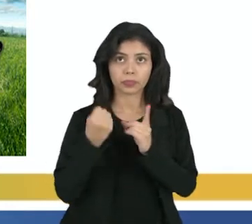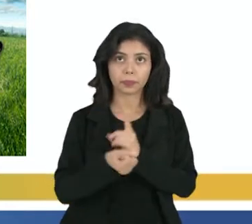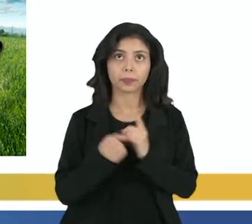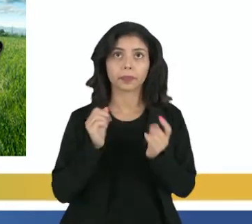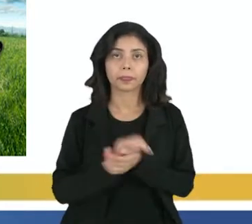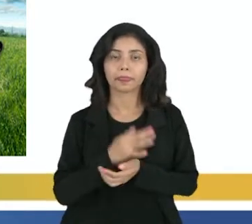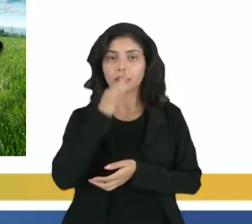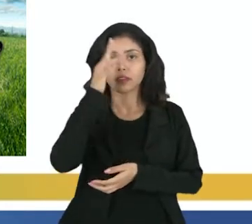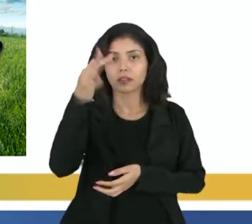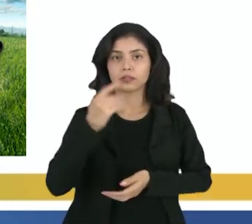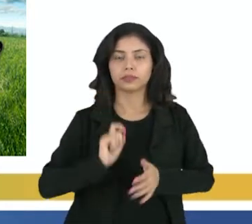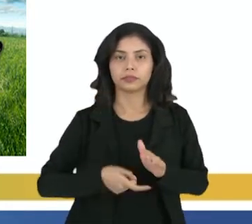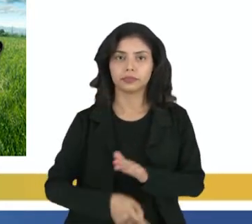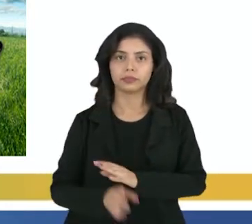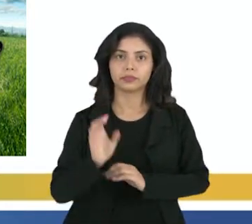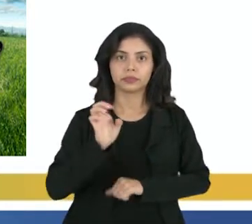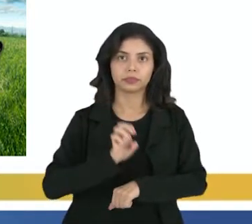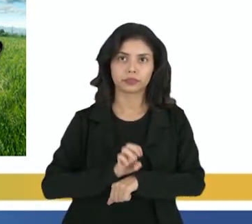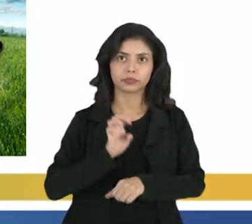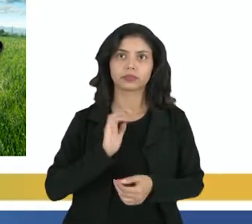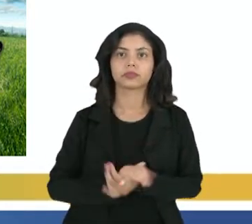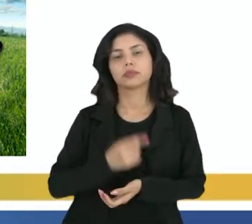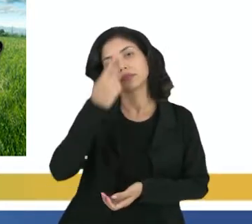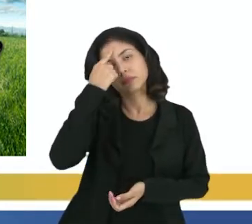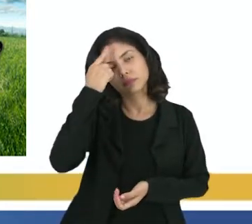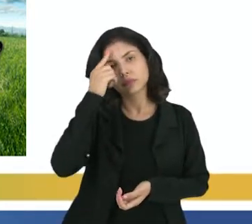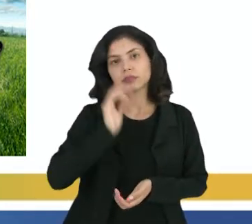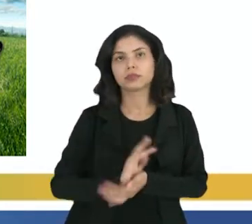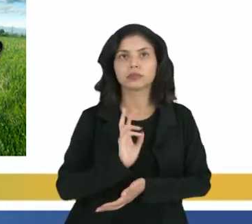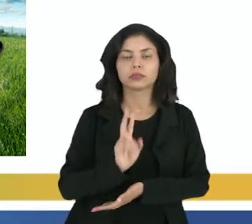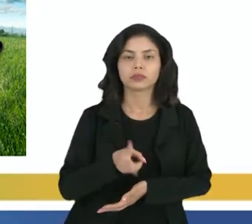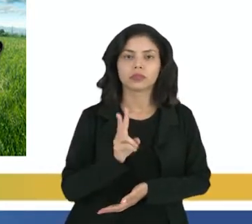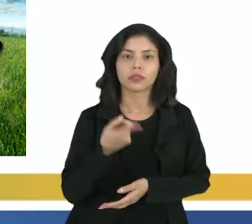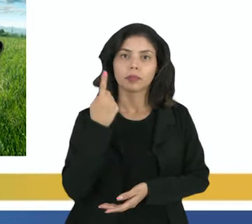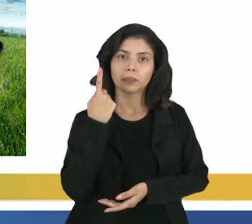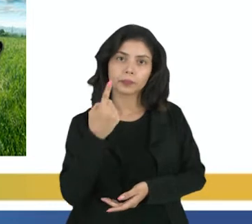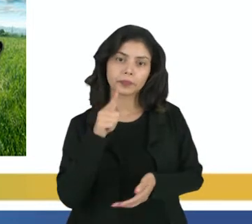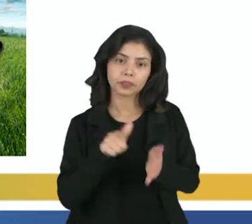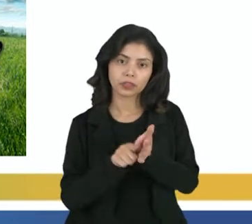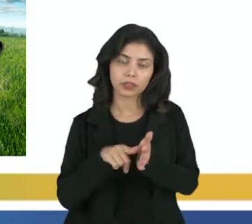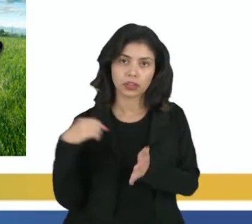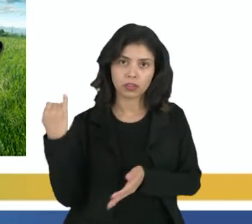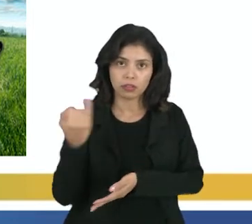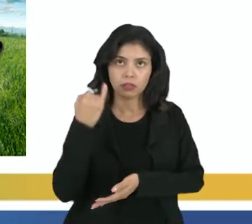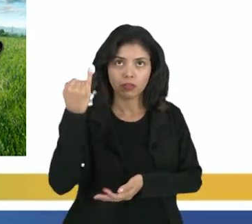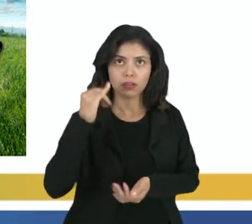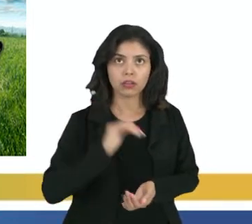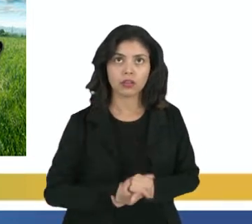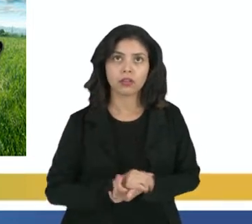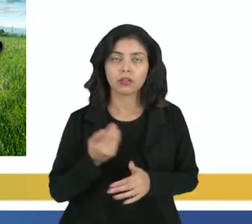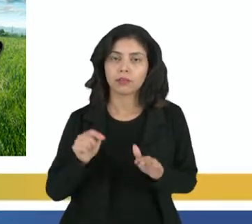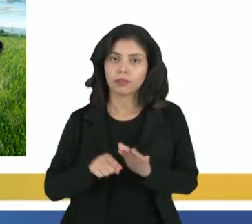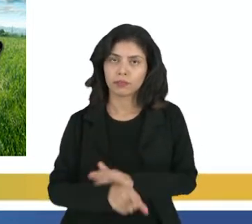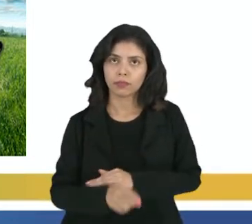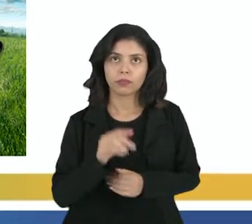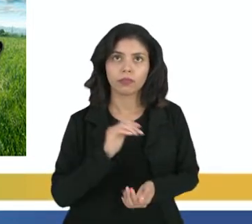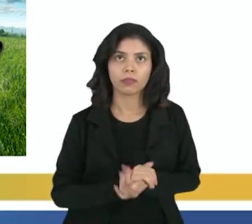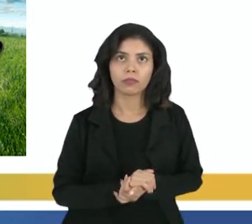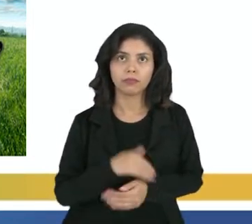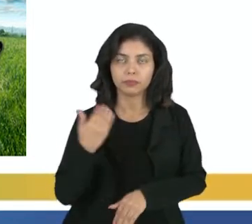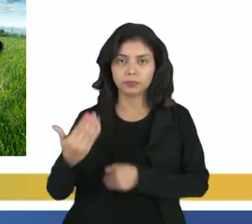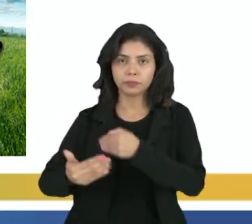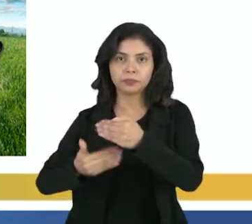e futuramente dentro do Estado. Então, pense sempre que você tem um papel muito importante dentro